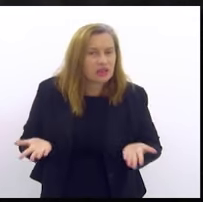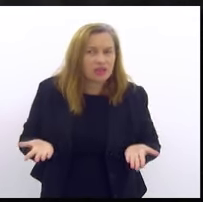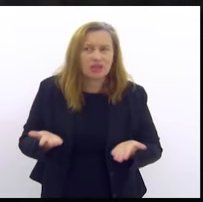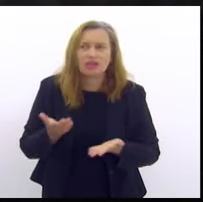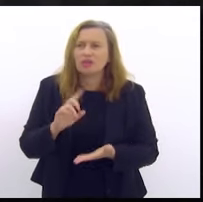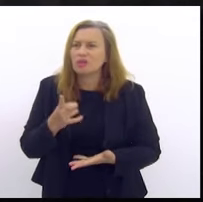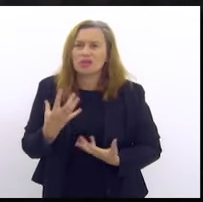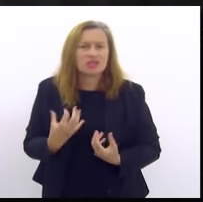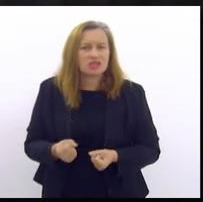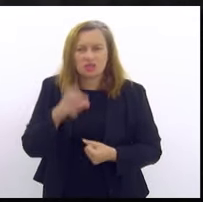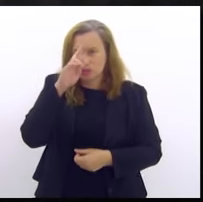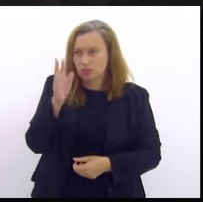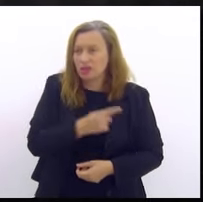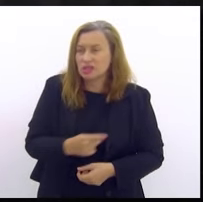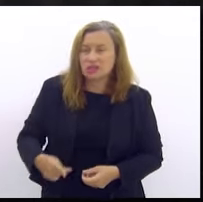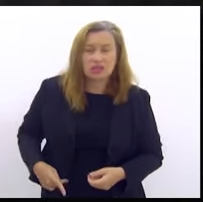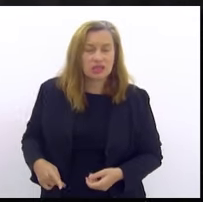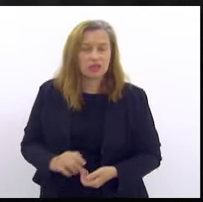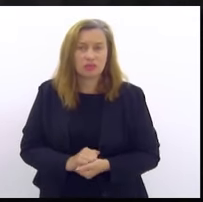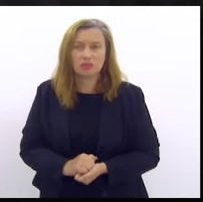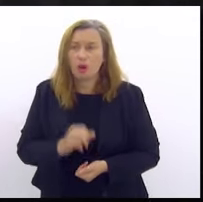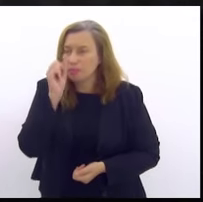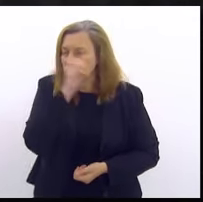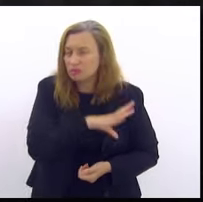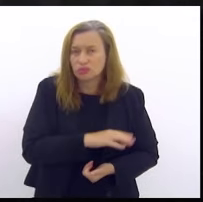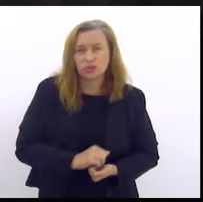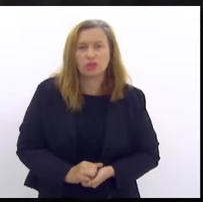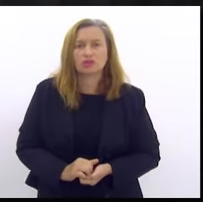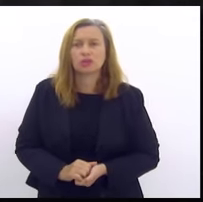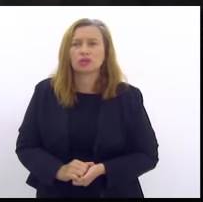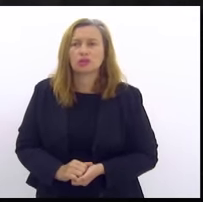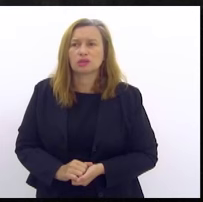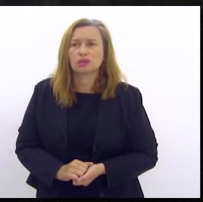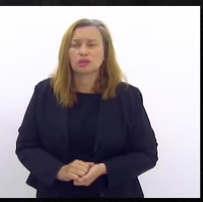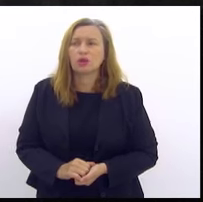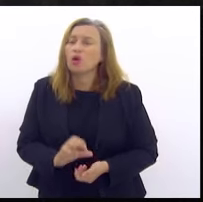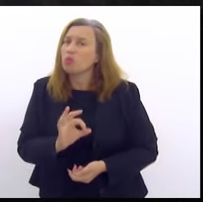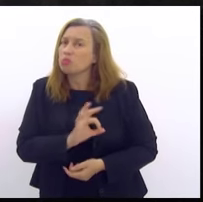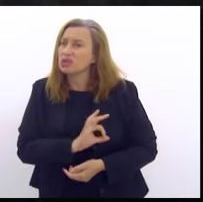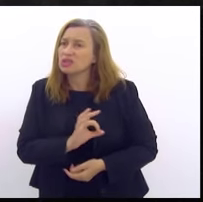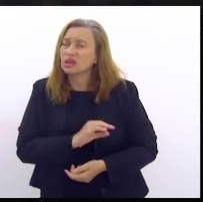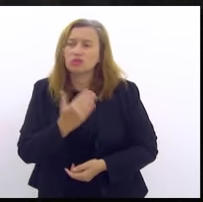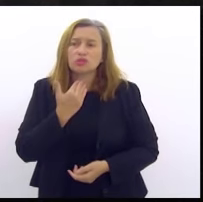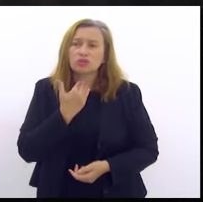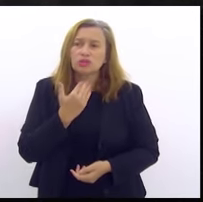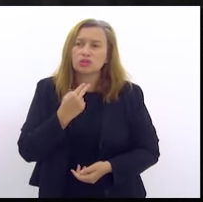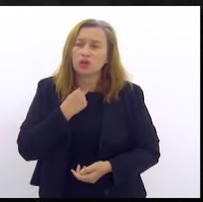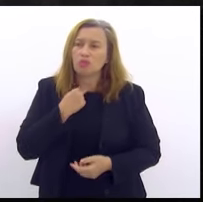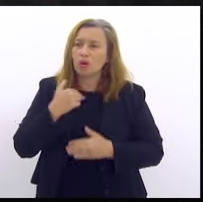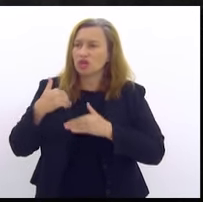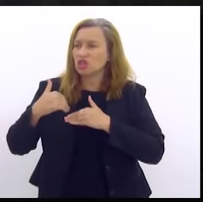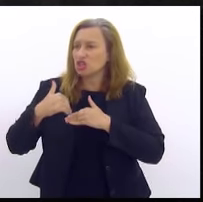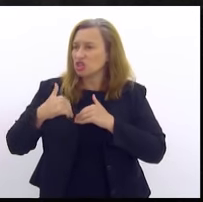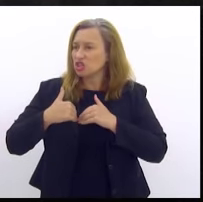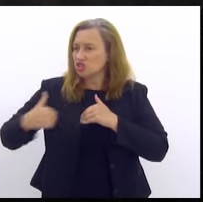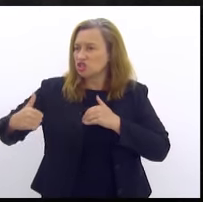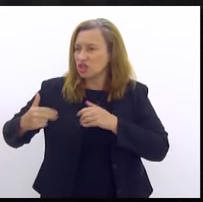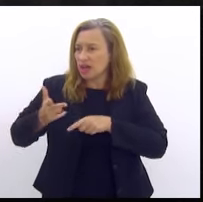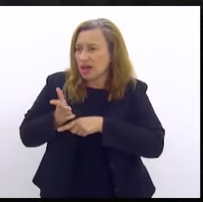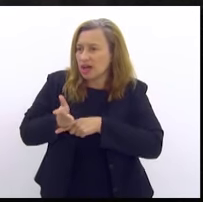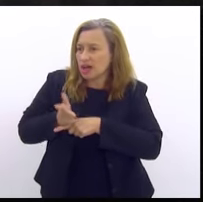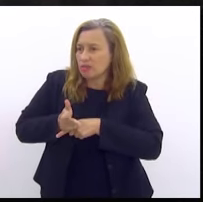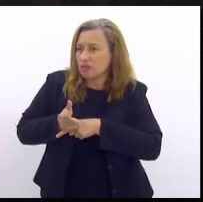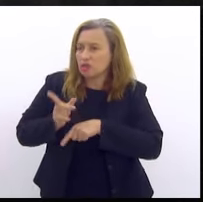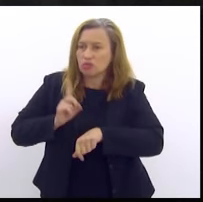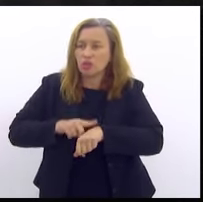inadmissível. Isso é inadmissível. O policial não pode tirar a câmera na hora que for almoçar, porque